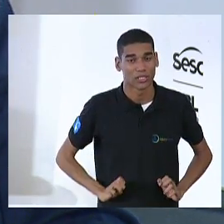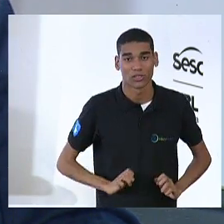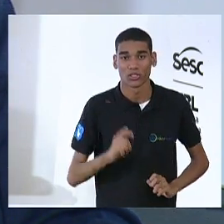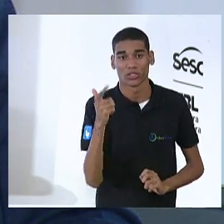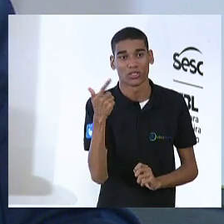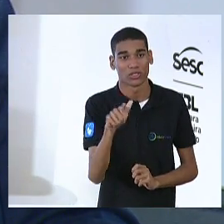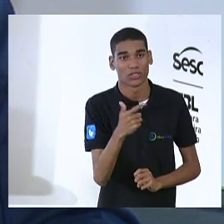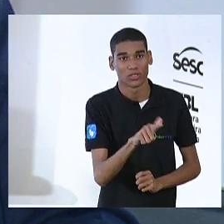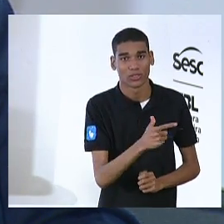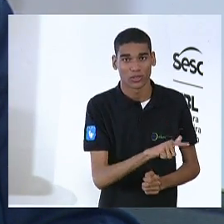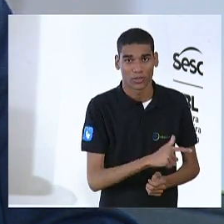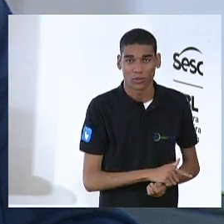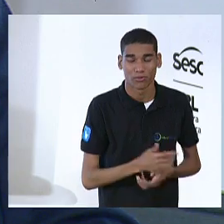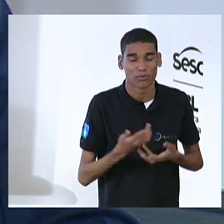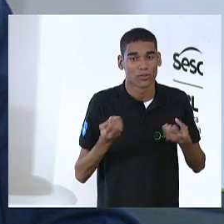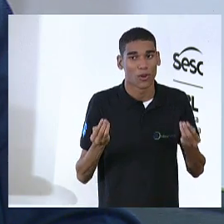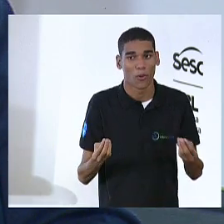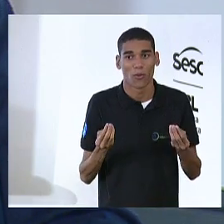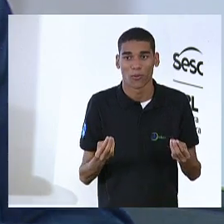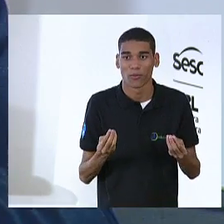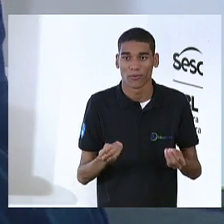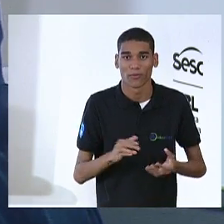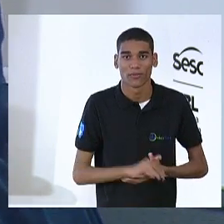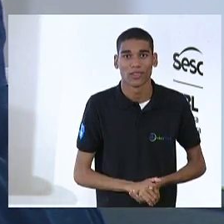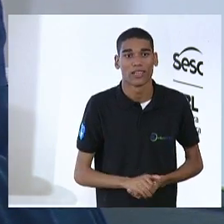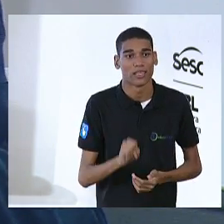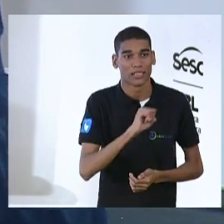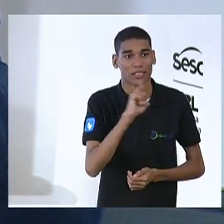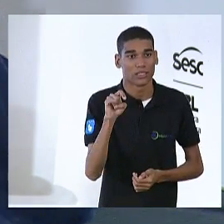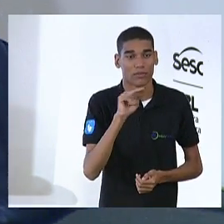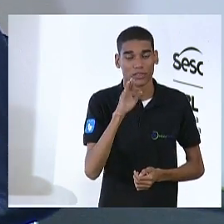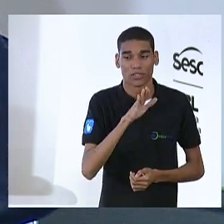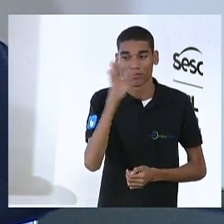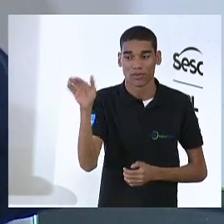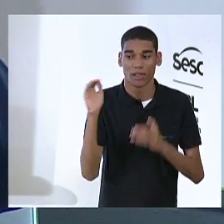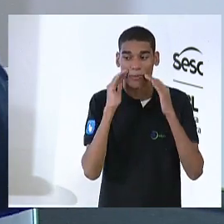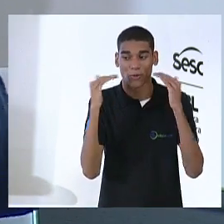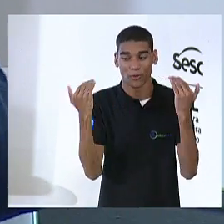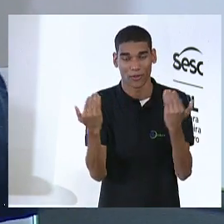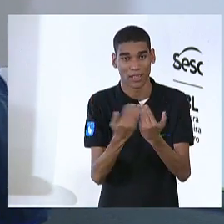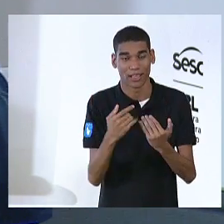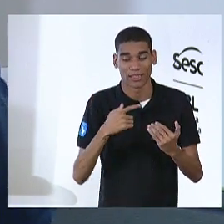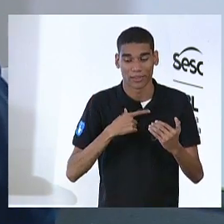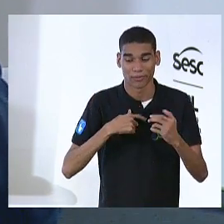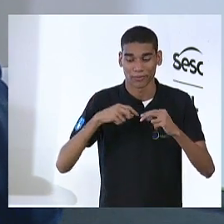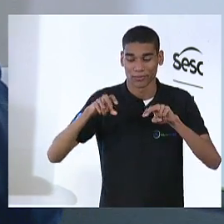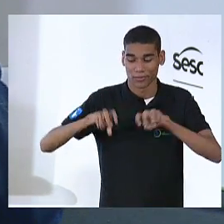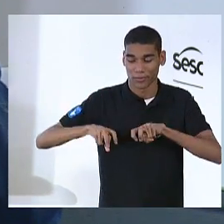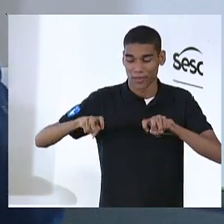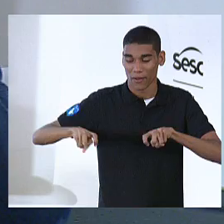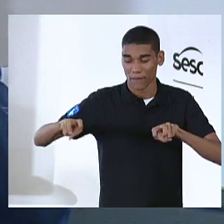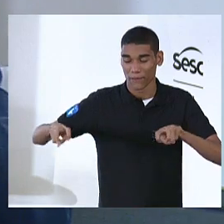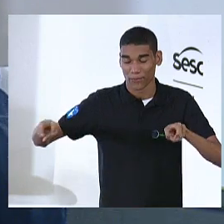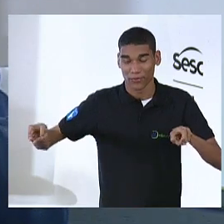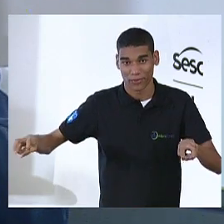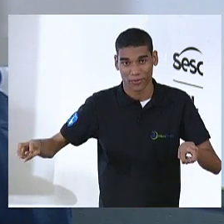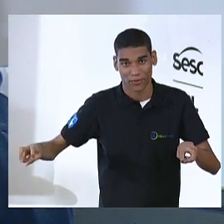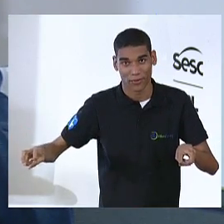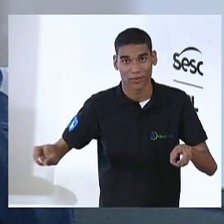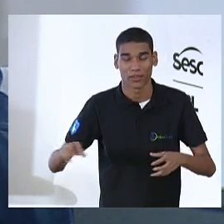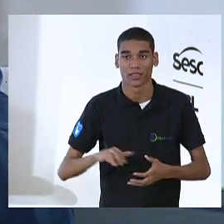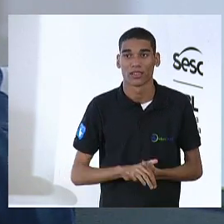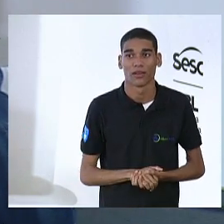palavra devidamente, né? Se vocês olham o Congresso, vocês têm a bancada ruralista, põe poder nisso